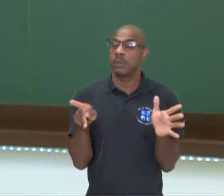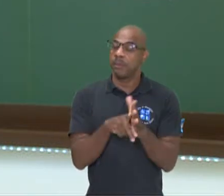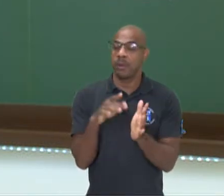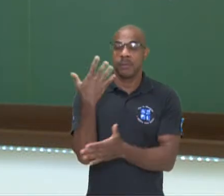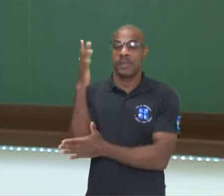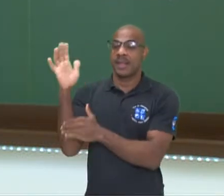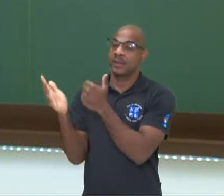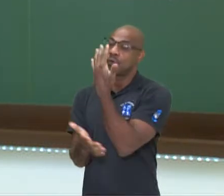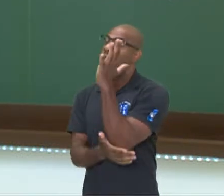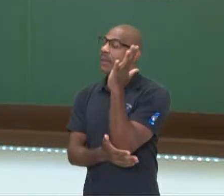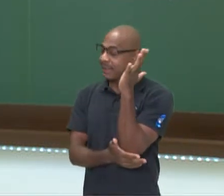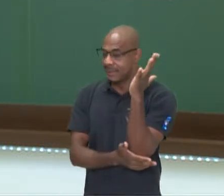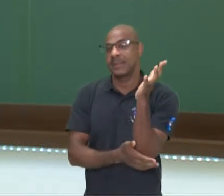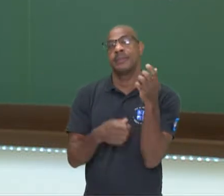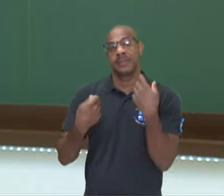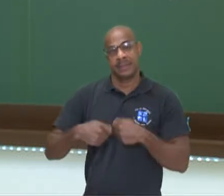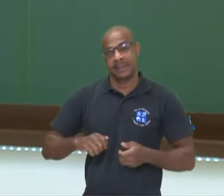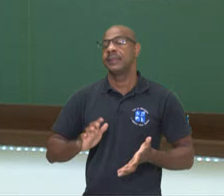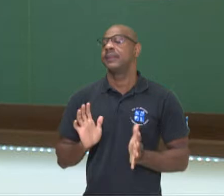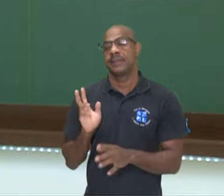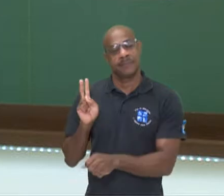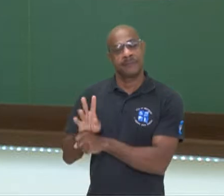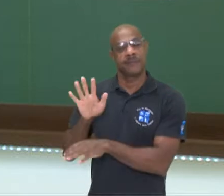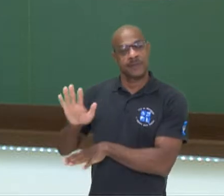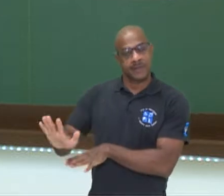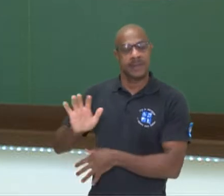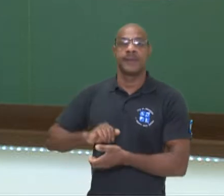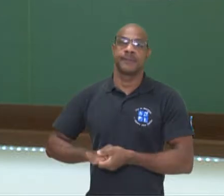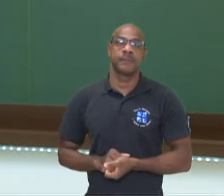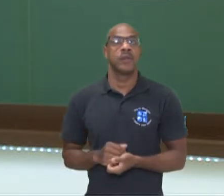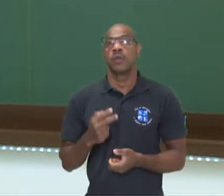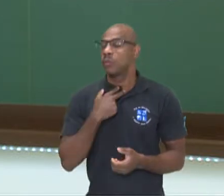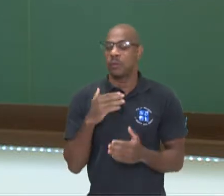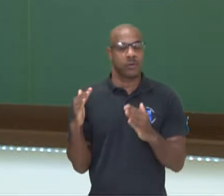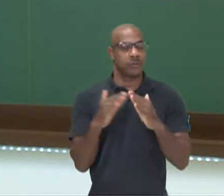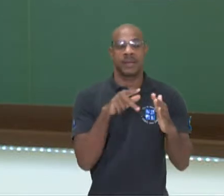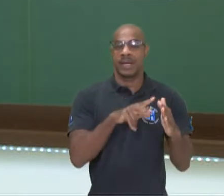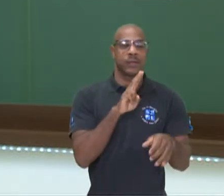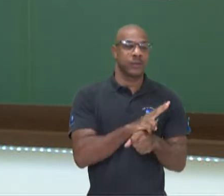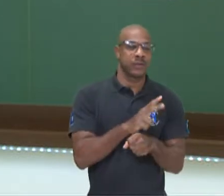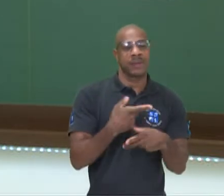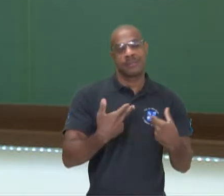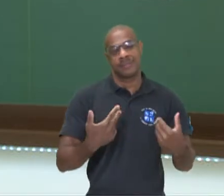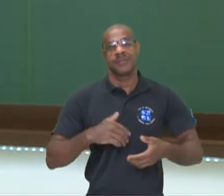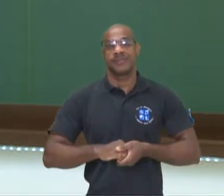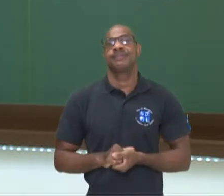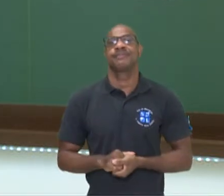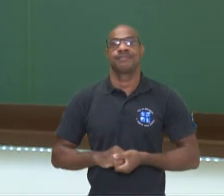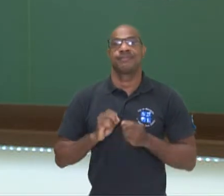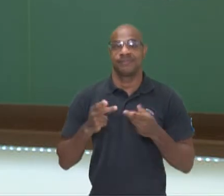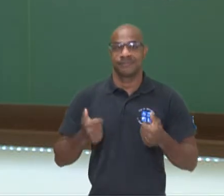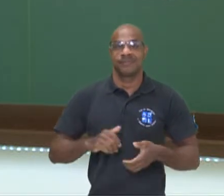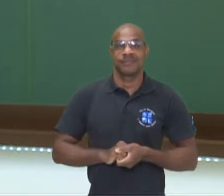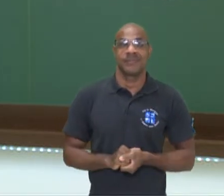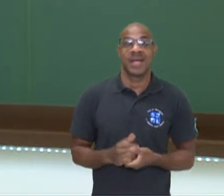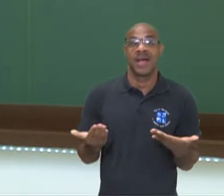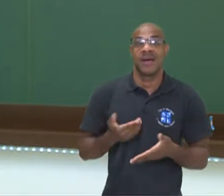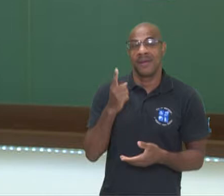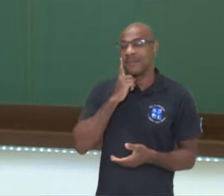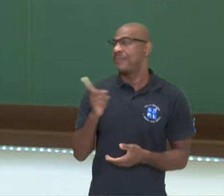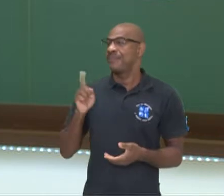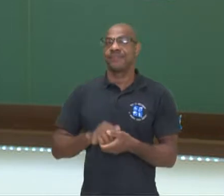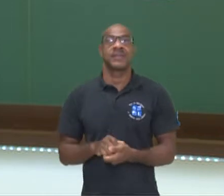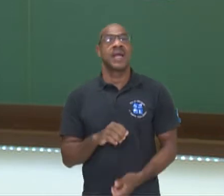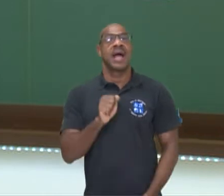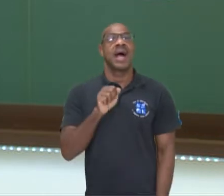são preservados, não pode ter em casa, ser domesticado, tá bom? Presta atenção nisso. Vamos começar por ela,